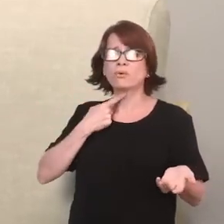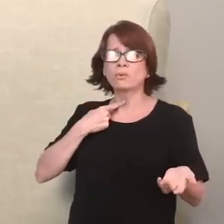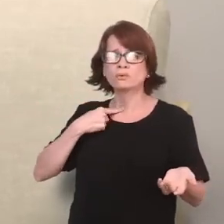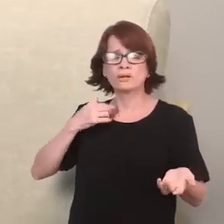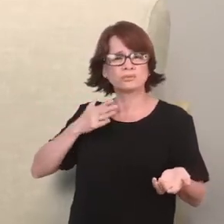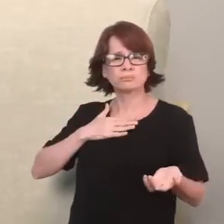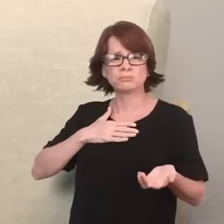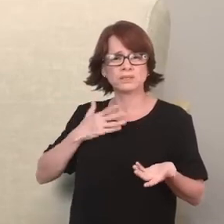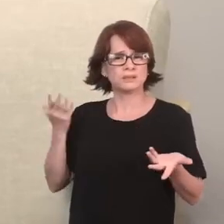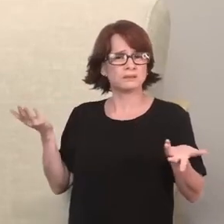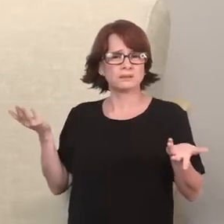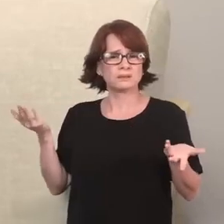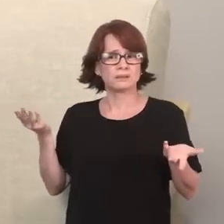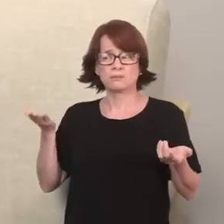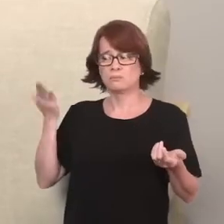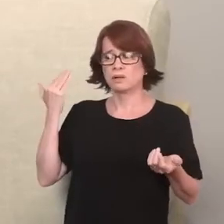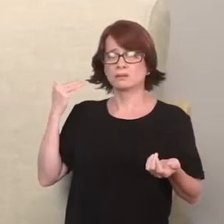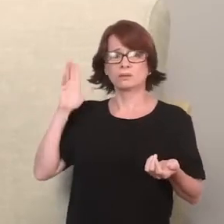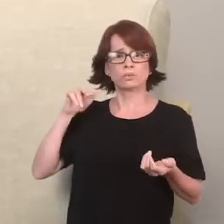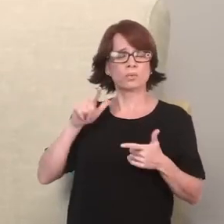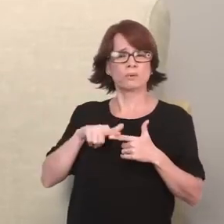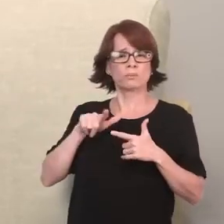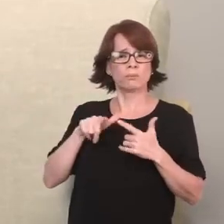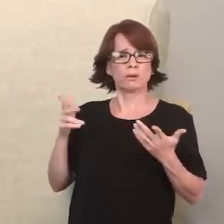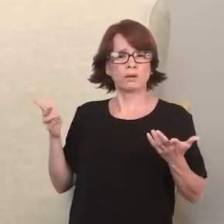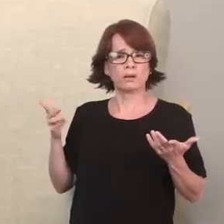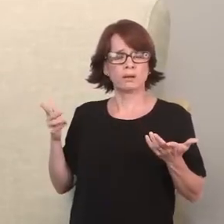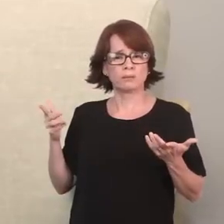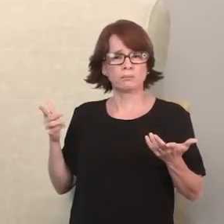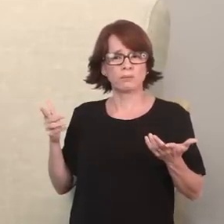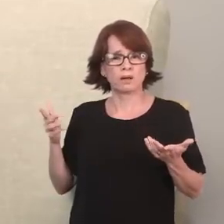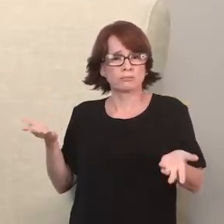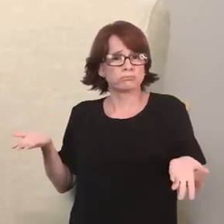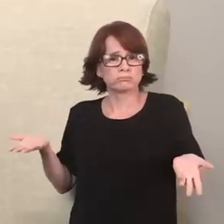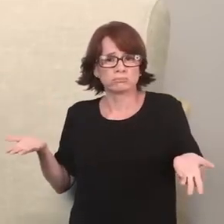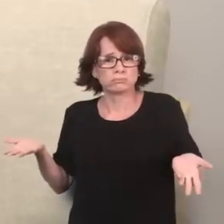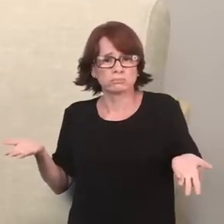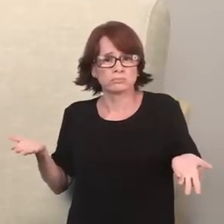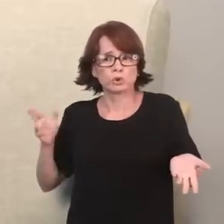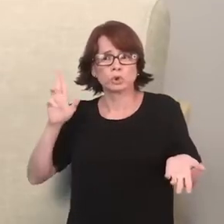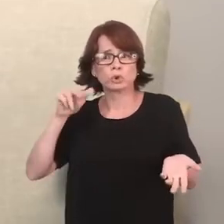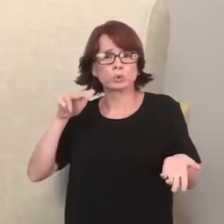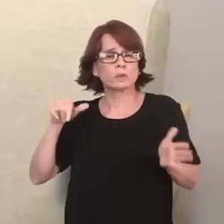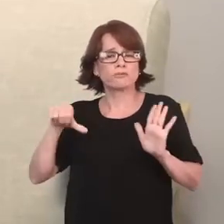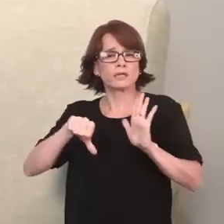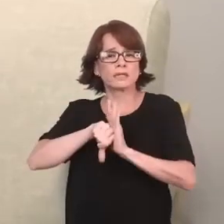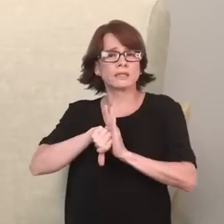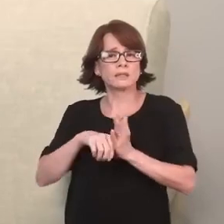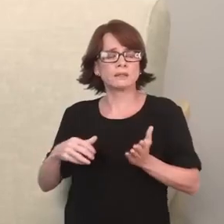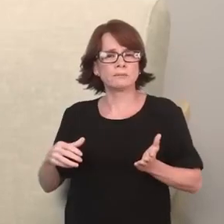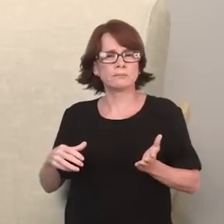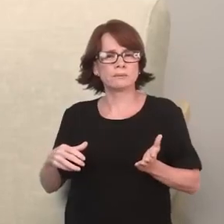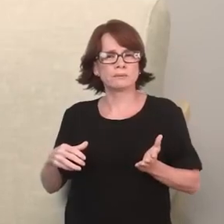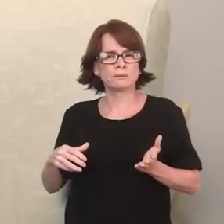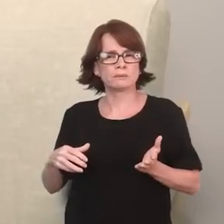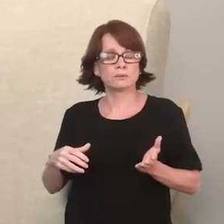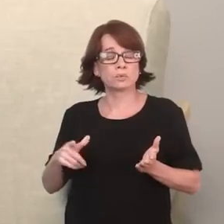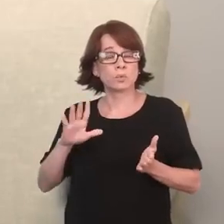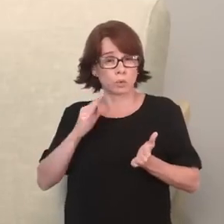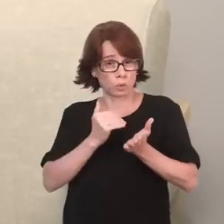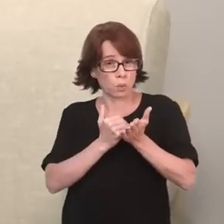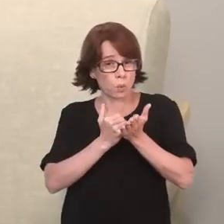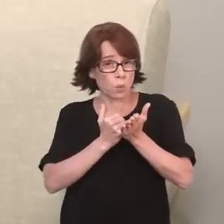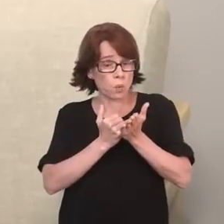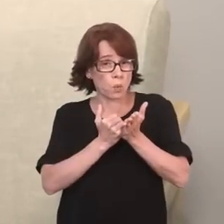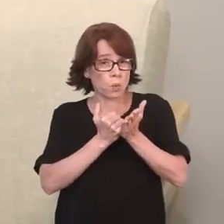quiser. E isso nunca foi problema, né? Pelo menos nunca foi crime, nunca foi criminalizado.